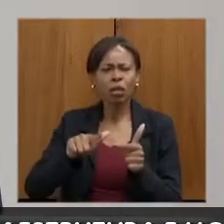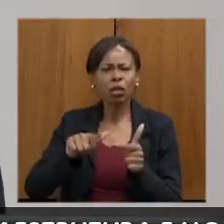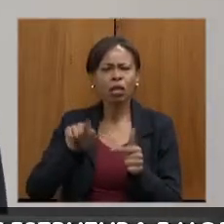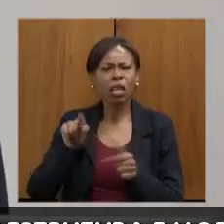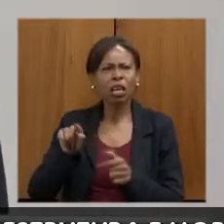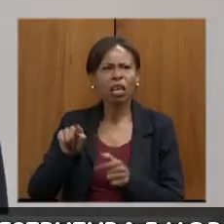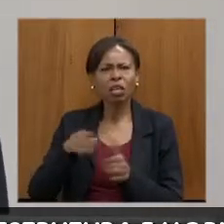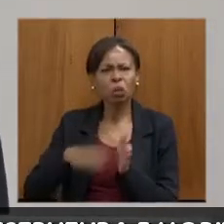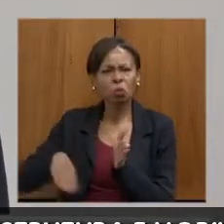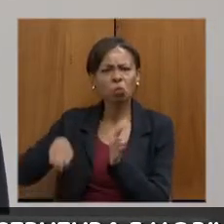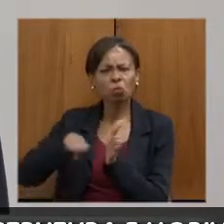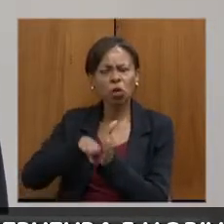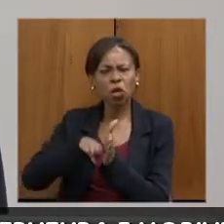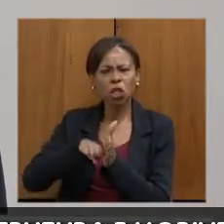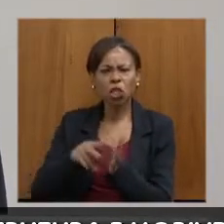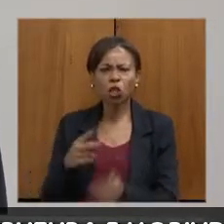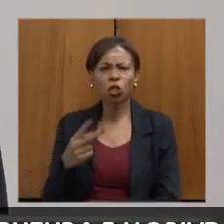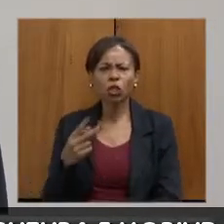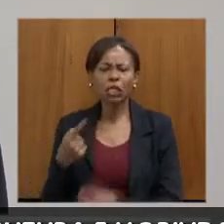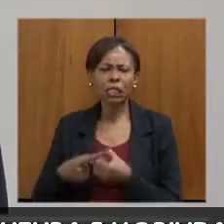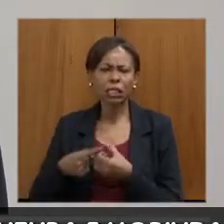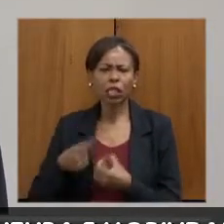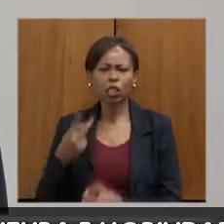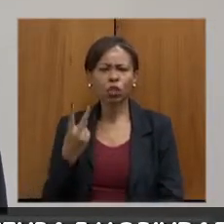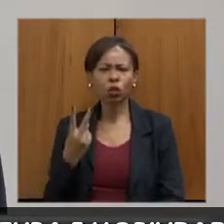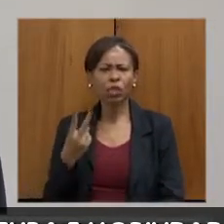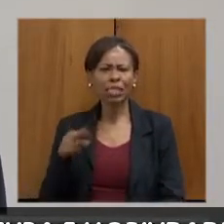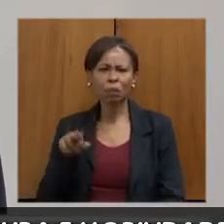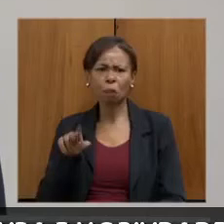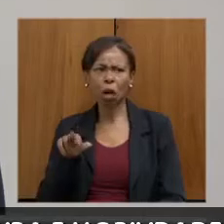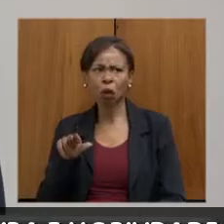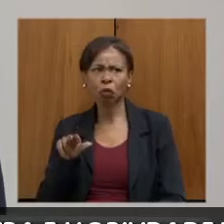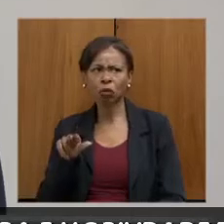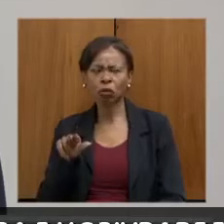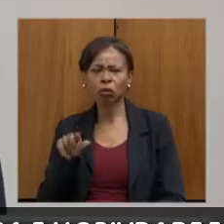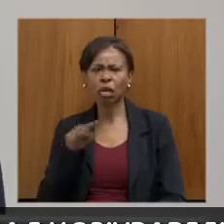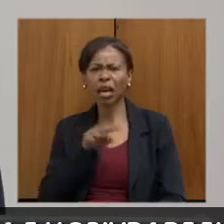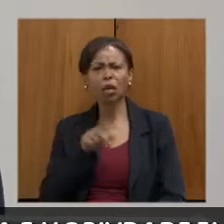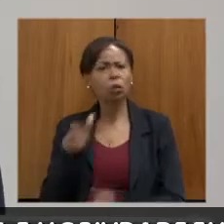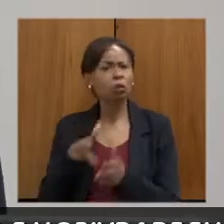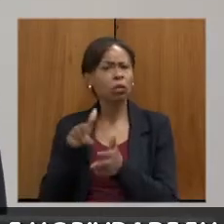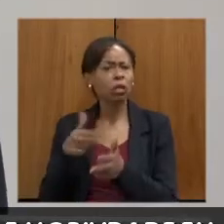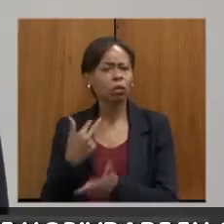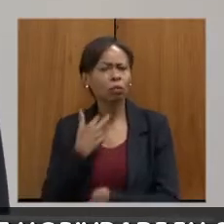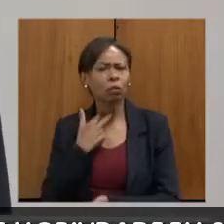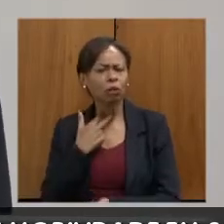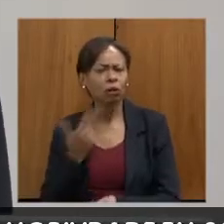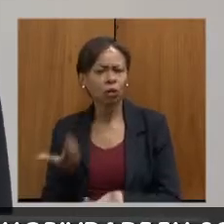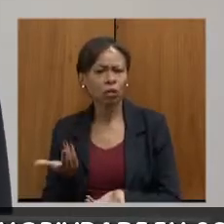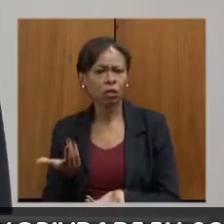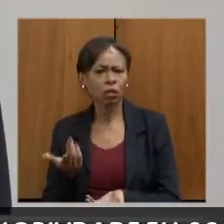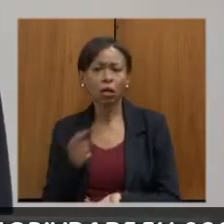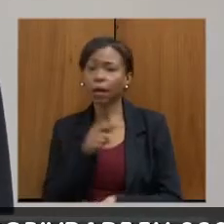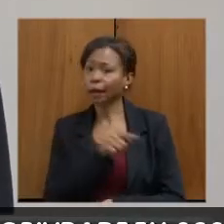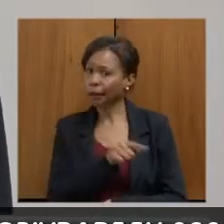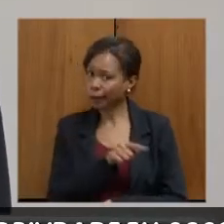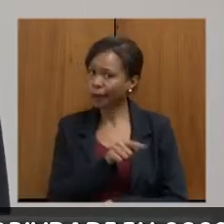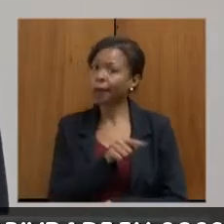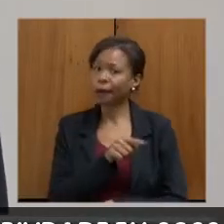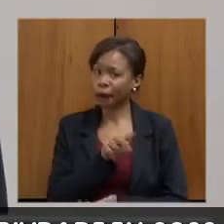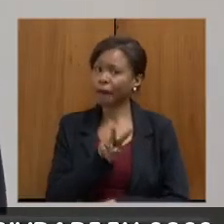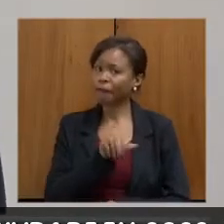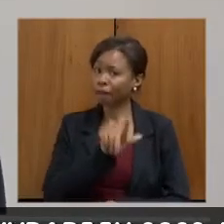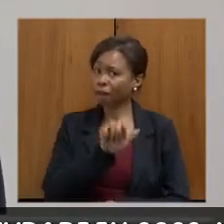se em dois irmãos e que o trem de passageiros então não pode passar Walita devendo outro par de trens na